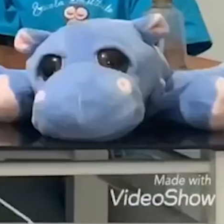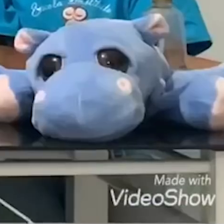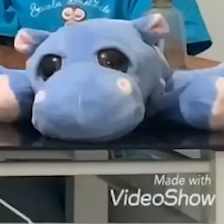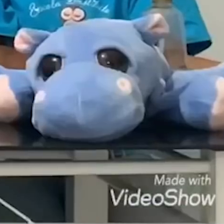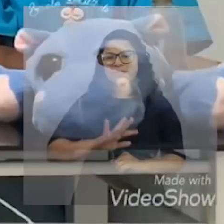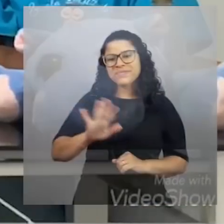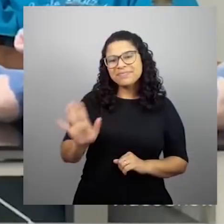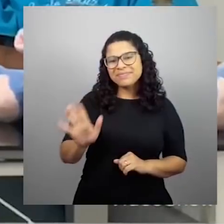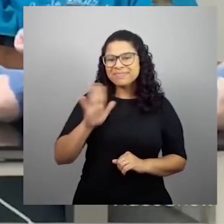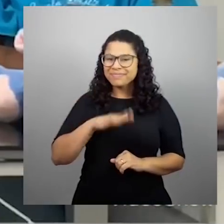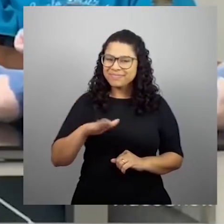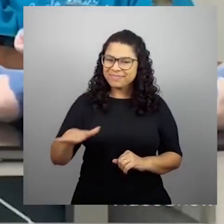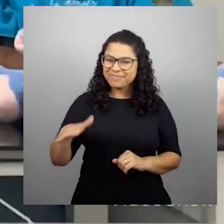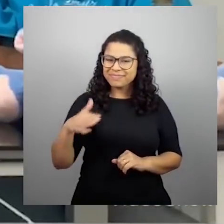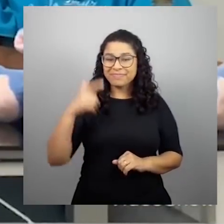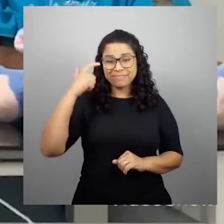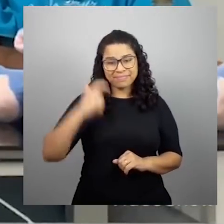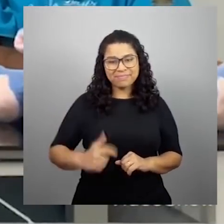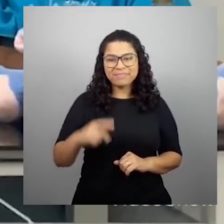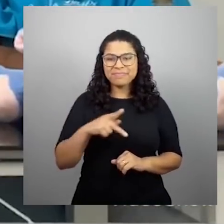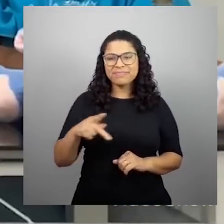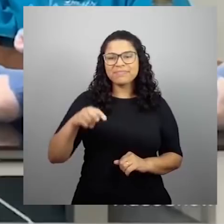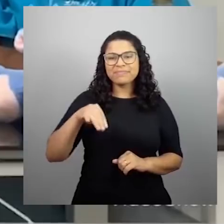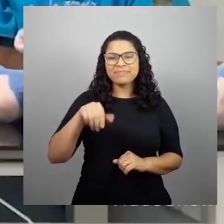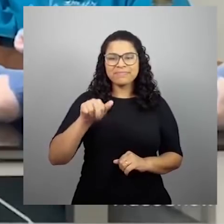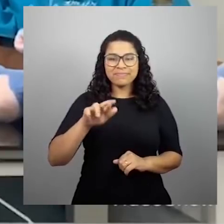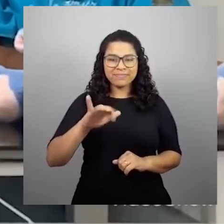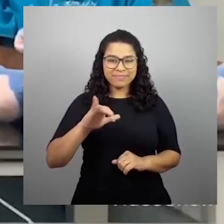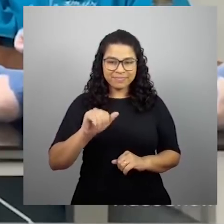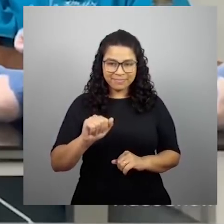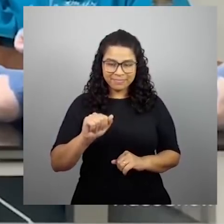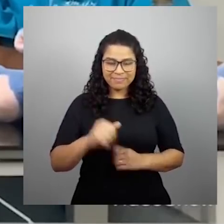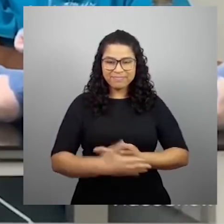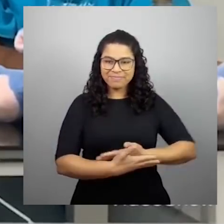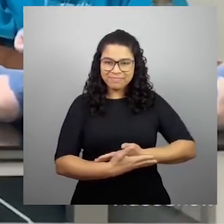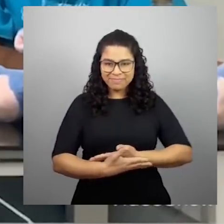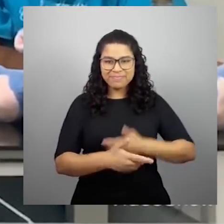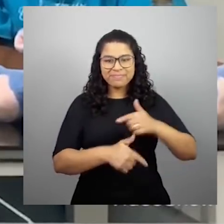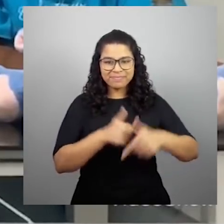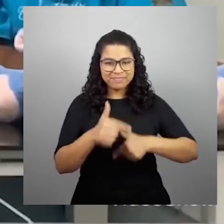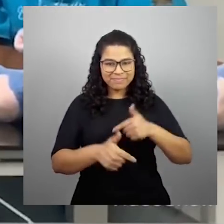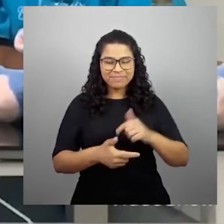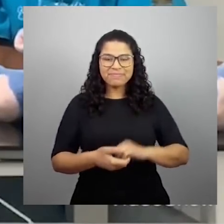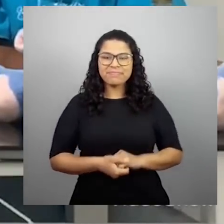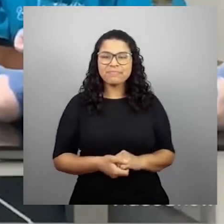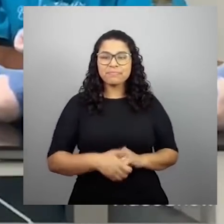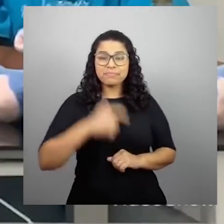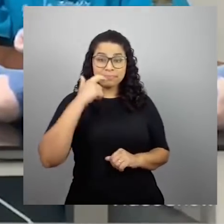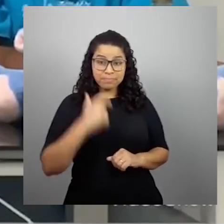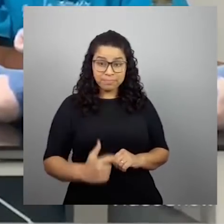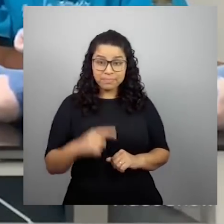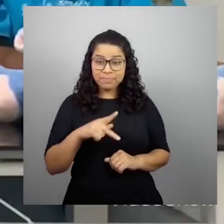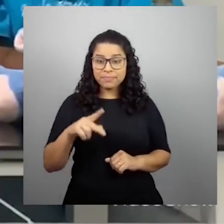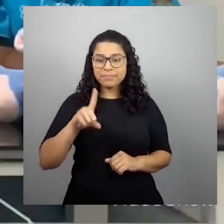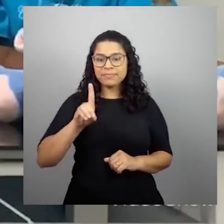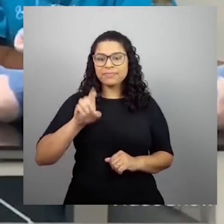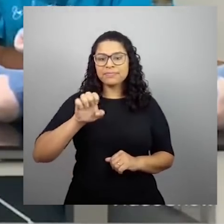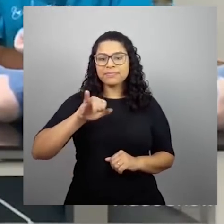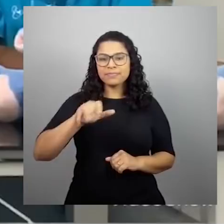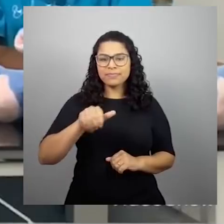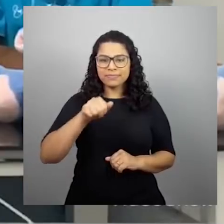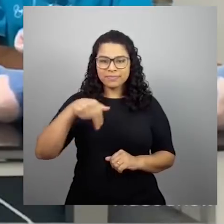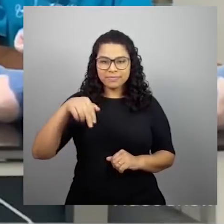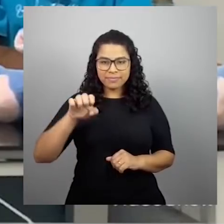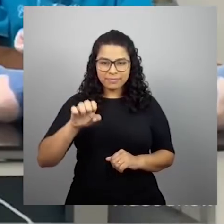Olá, crianças. Eu sou a professora Maria, do berçário A, do período integral. Eu sou a professora Rejane. E eu sou a professora